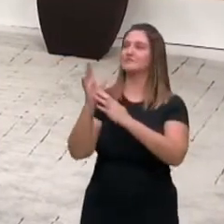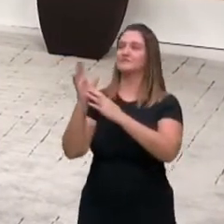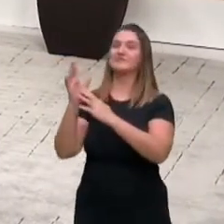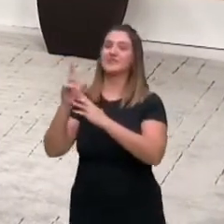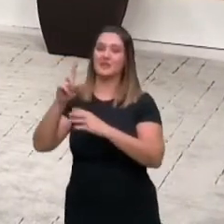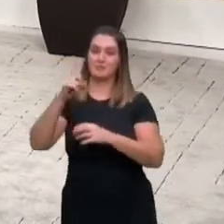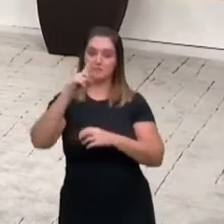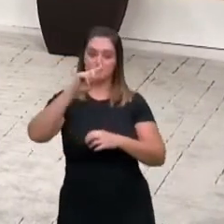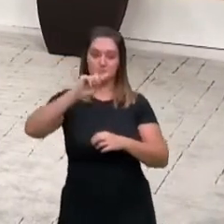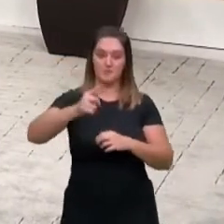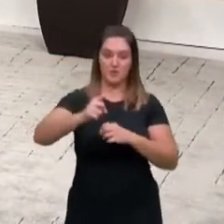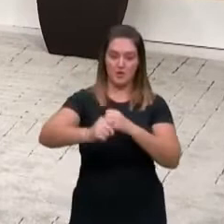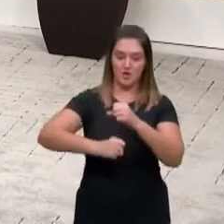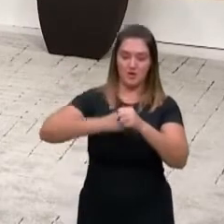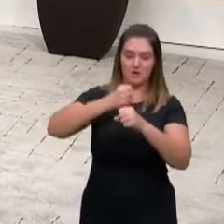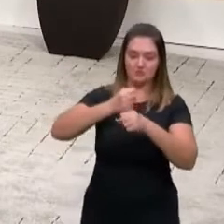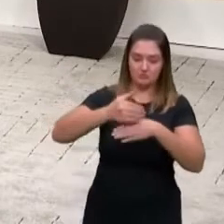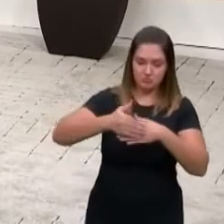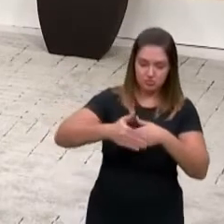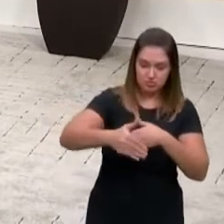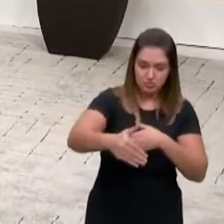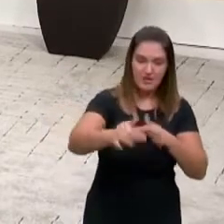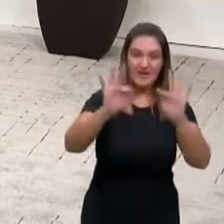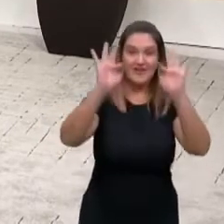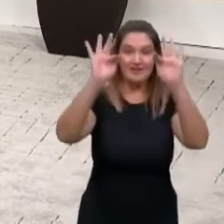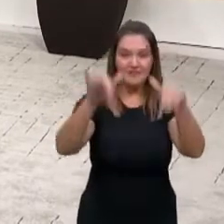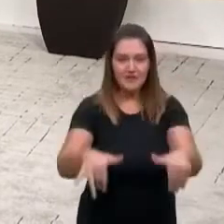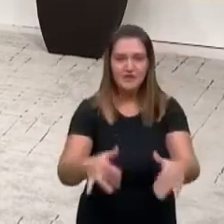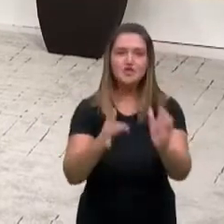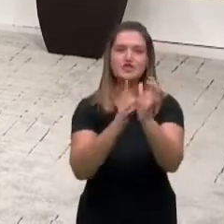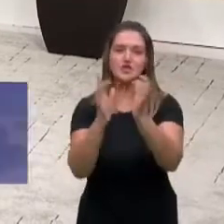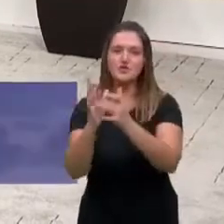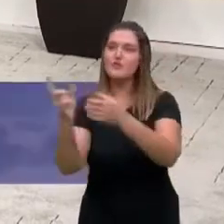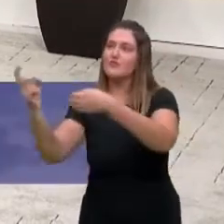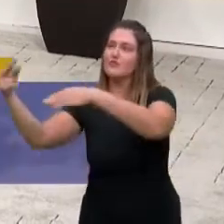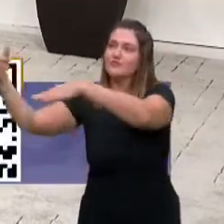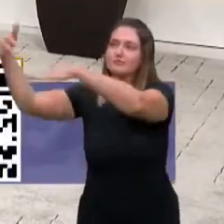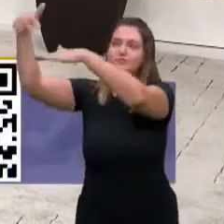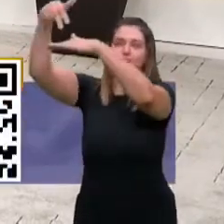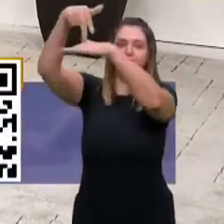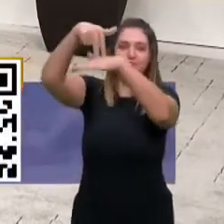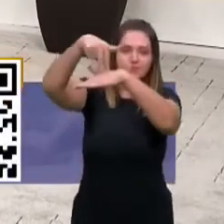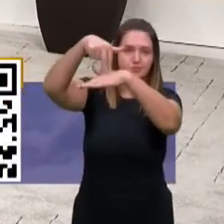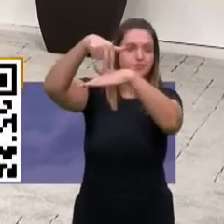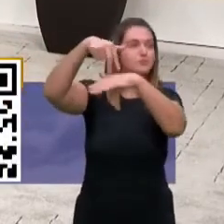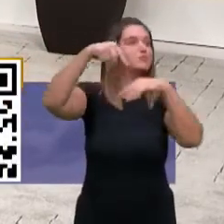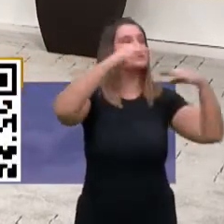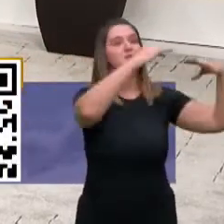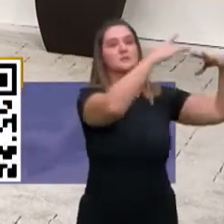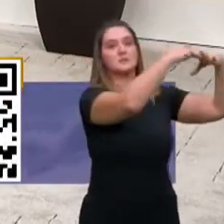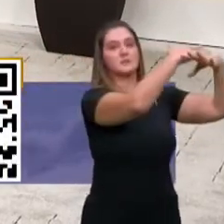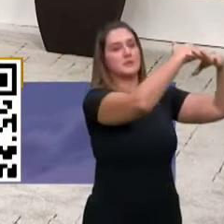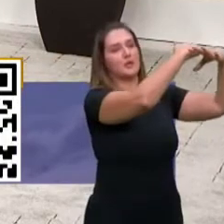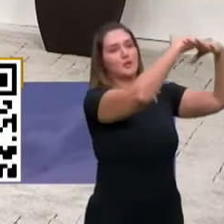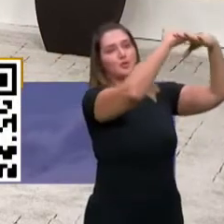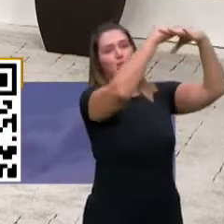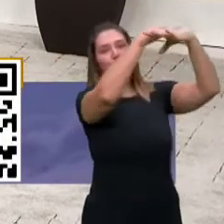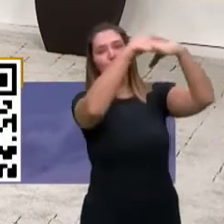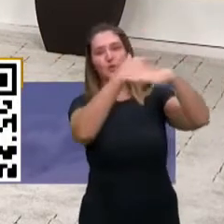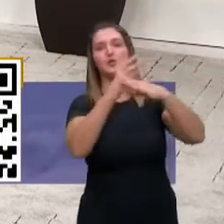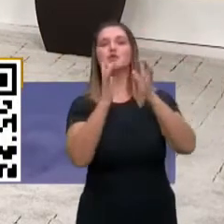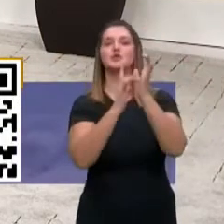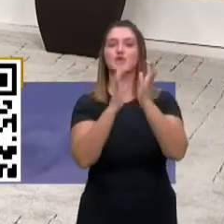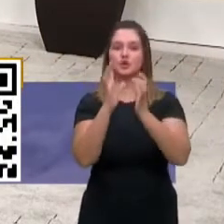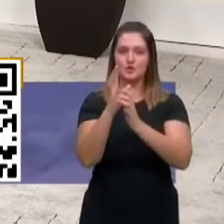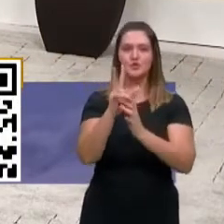aqui, depois do milênio, a cidade santa também, todos os ímpios vão ressuscitar. Aí Jesus vai dar a